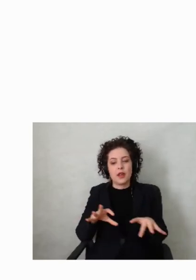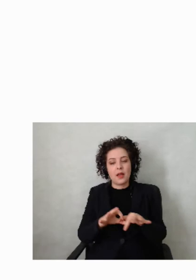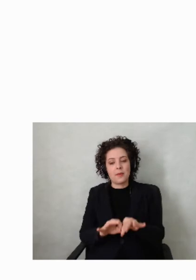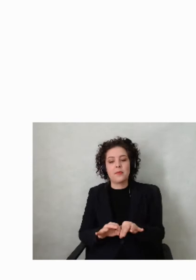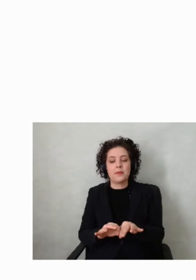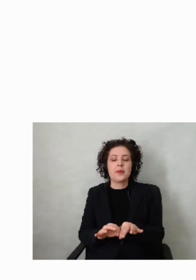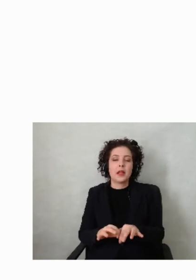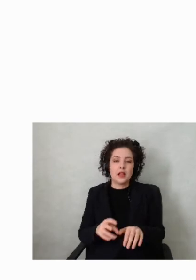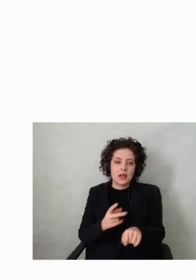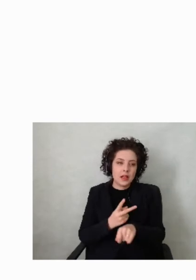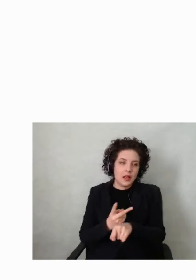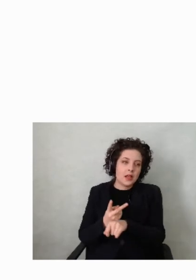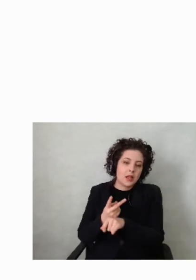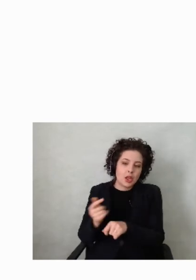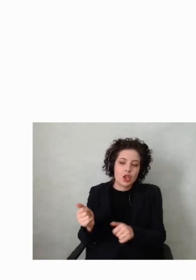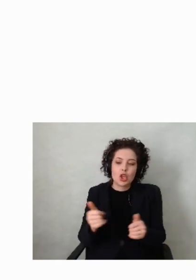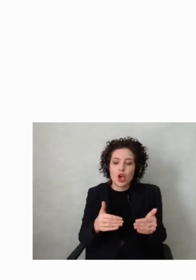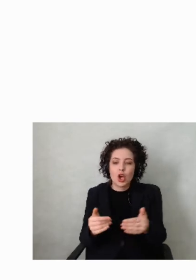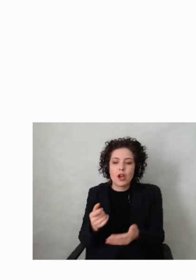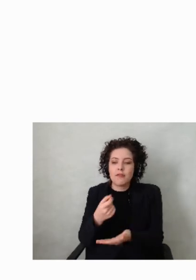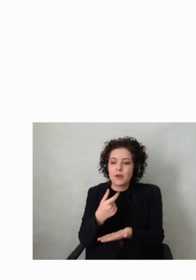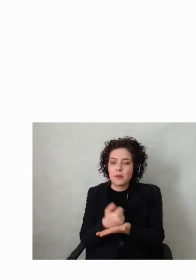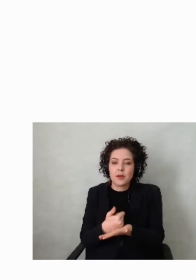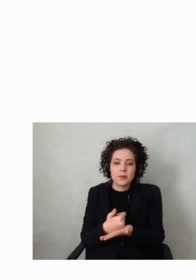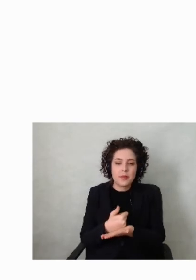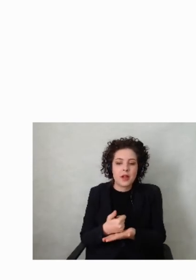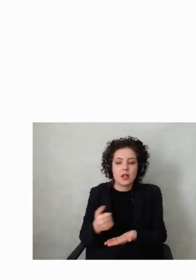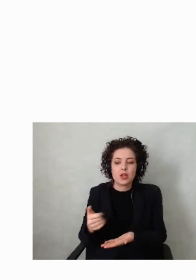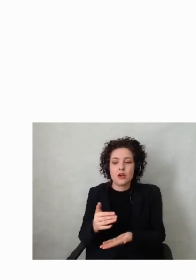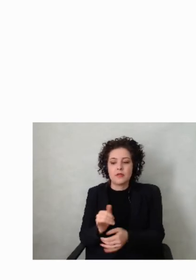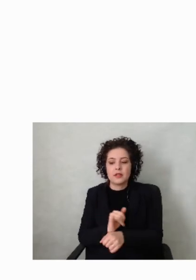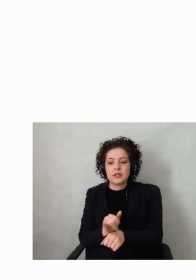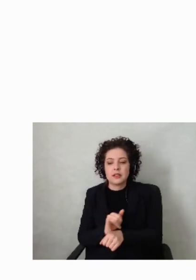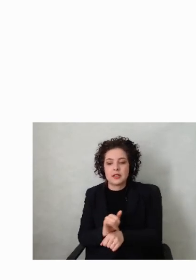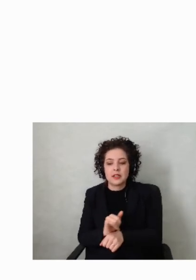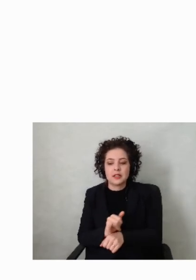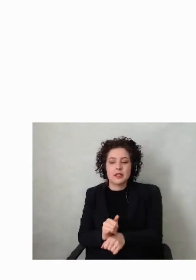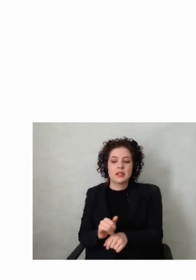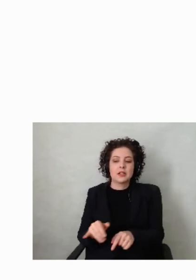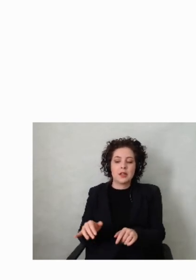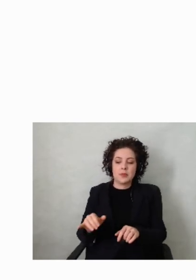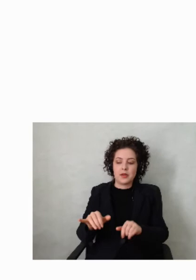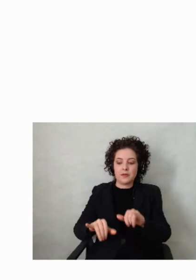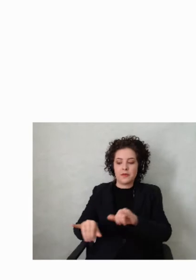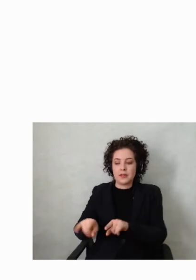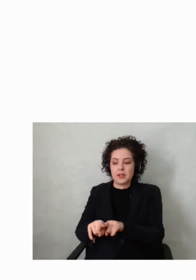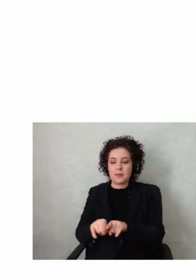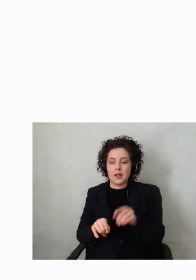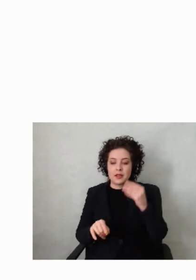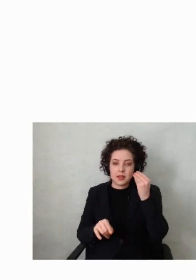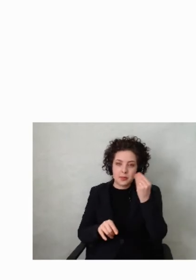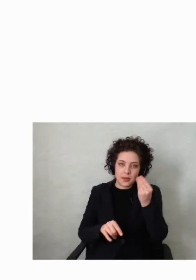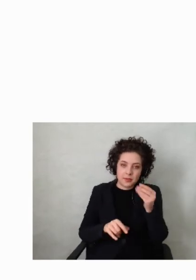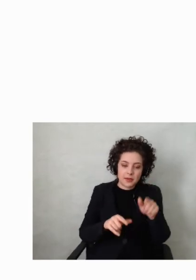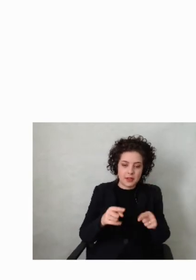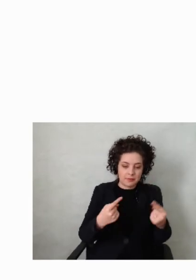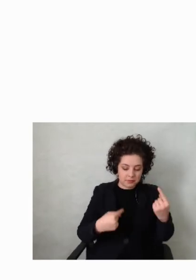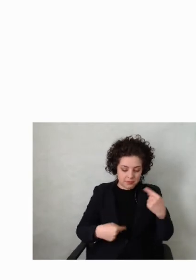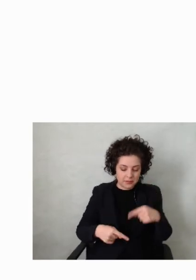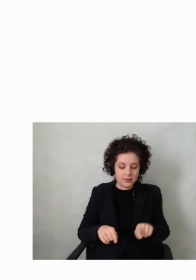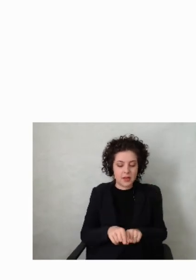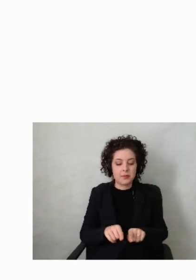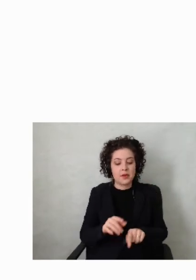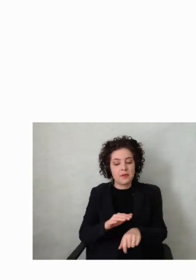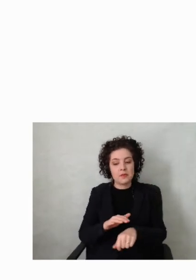de novos alvos, novas estratégias terapêuticas, com testes in vitro e modelos experimentais, isso podendo ser realizado